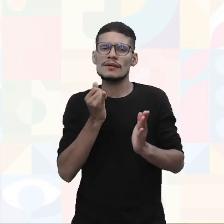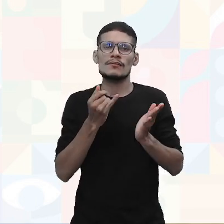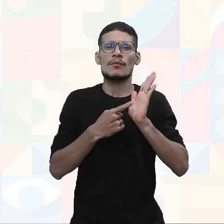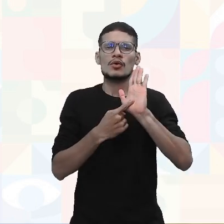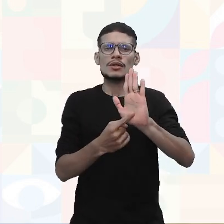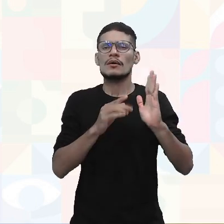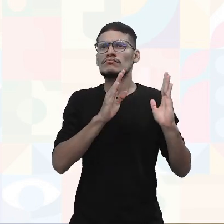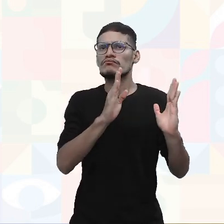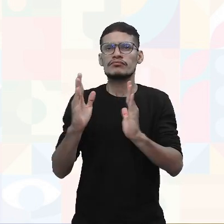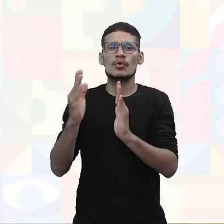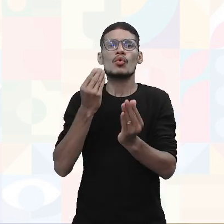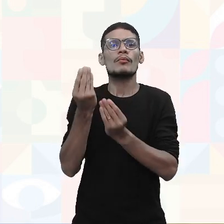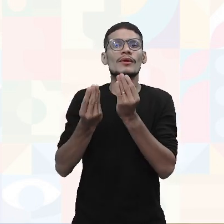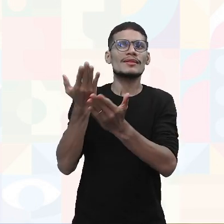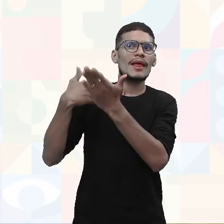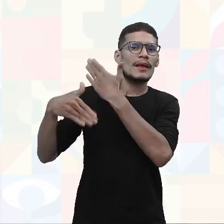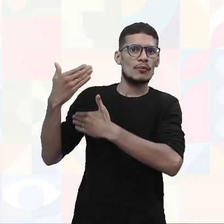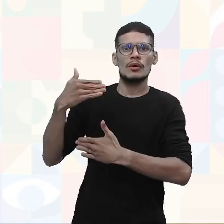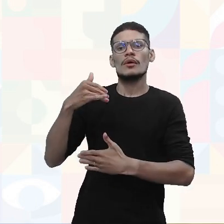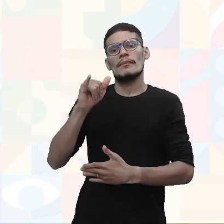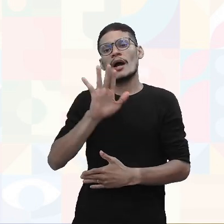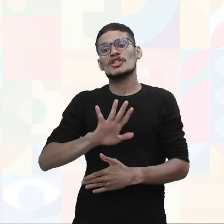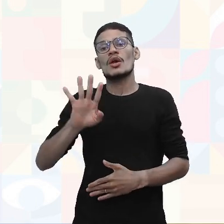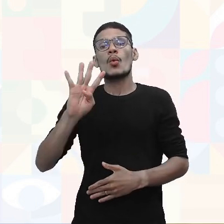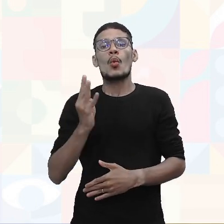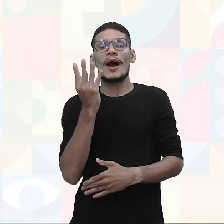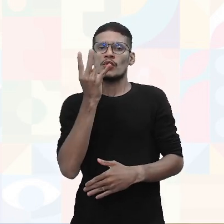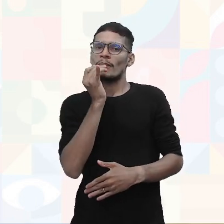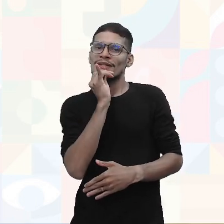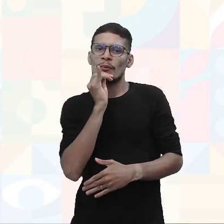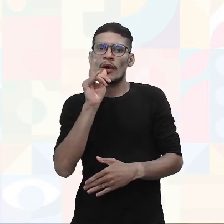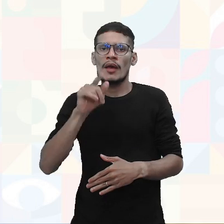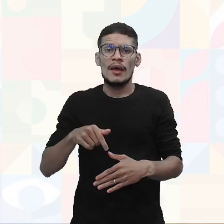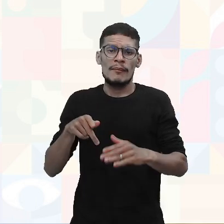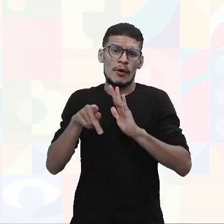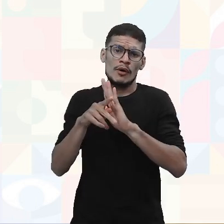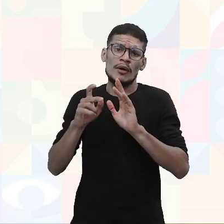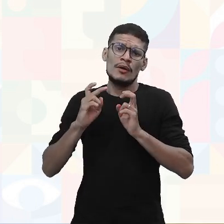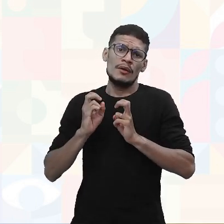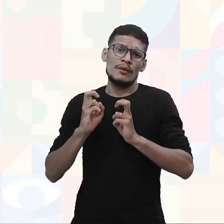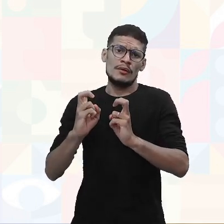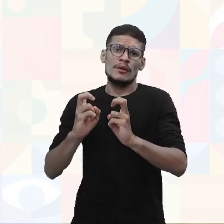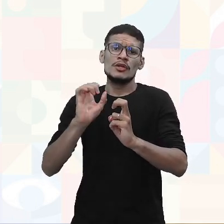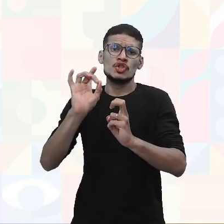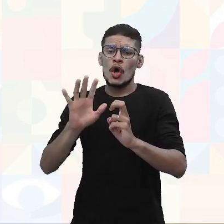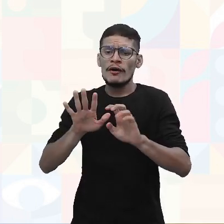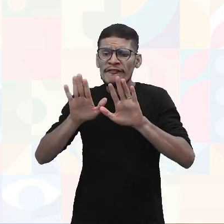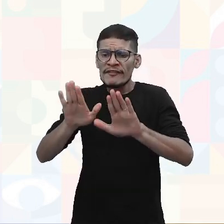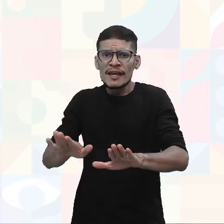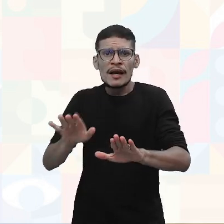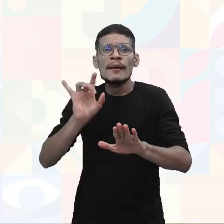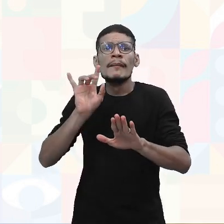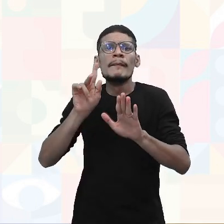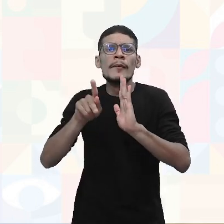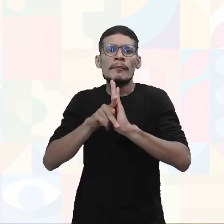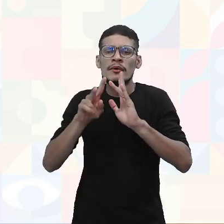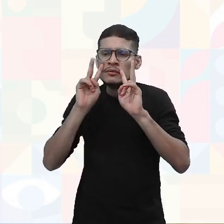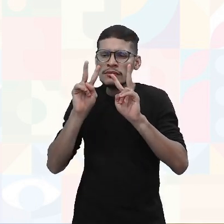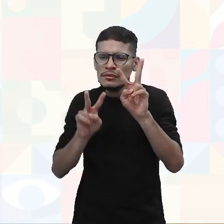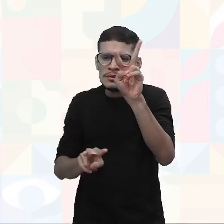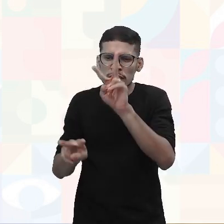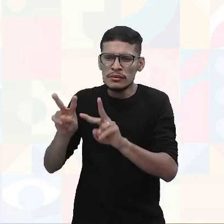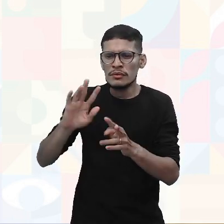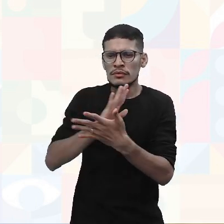outro tempo. E no caso aí da imagem 4, o que a gente vê que é um vagão que muitas das vezes é colocado em exposição e em alguns locais,